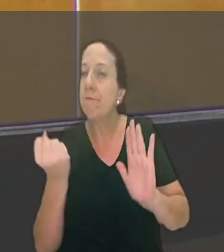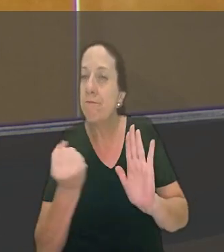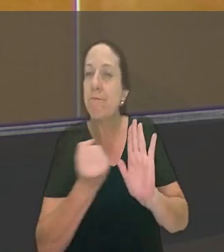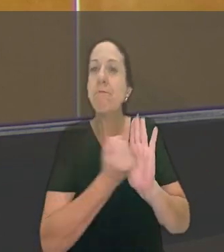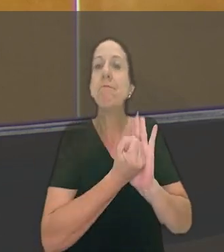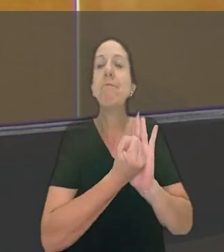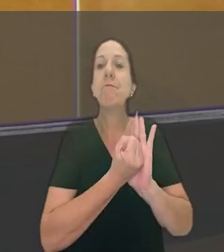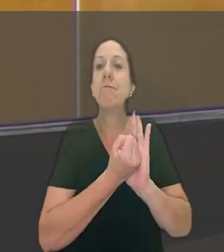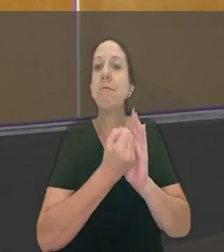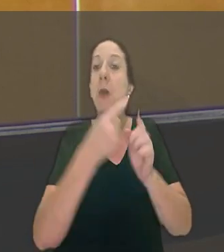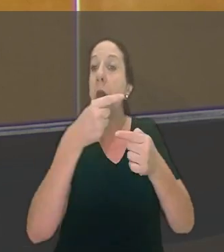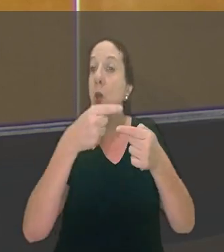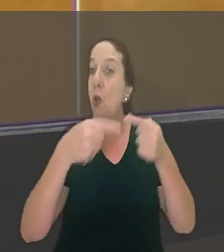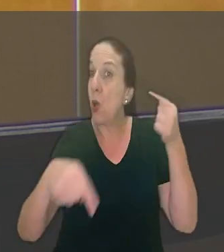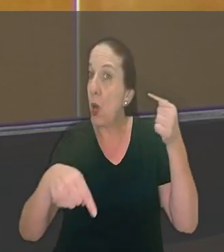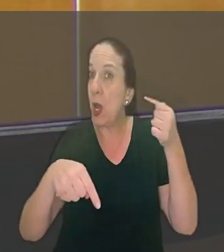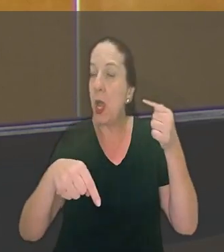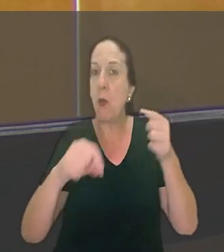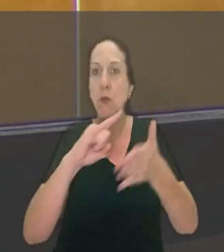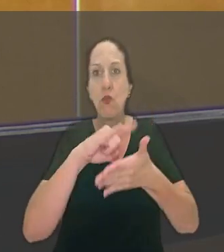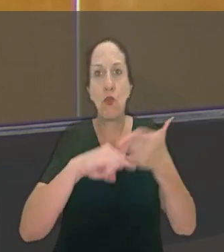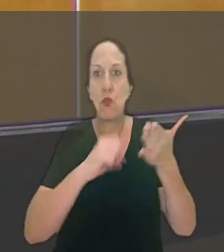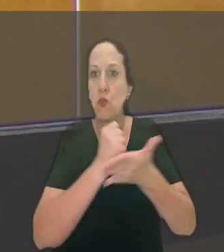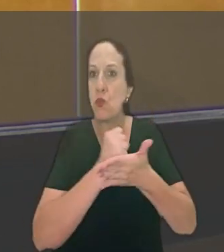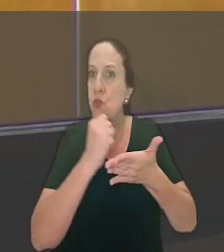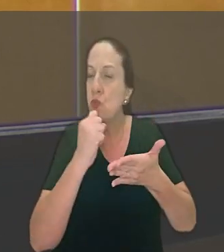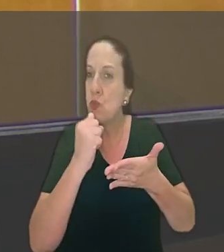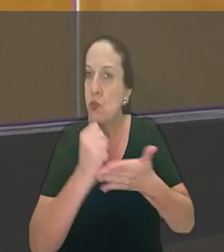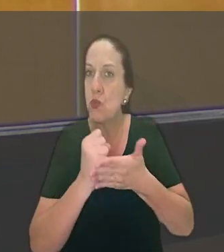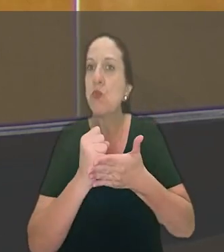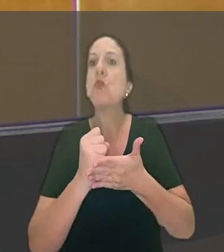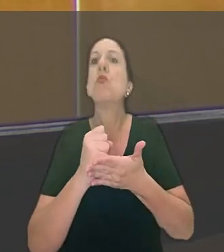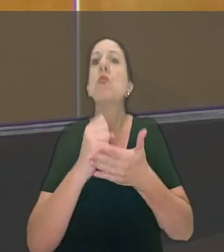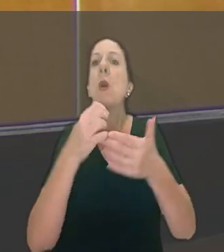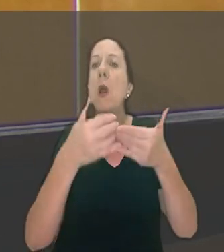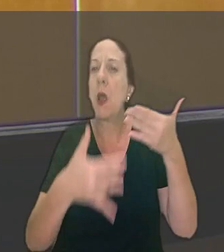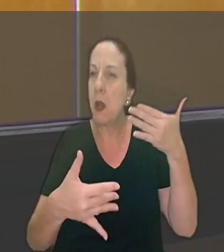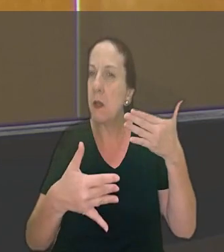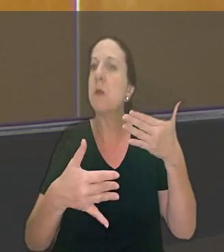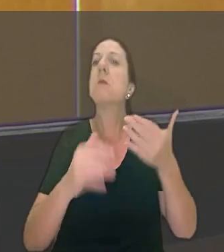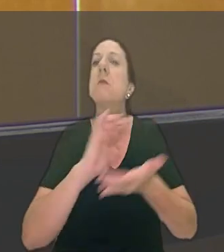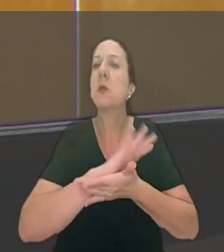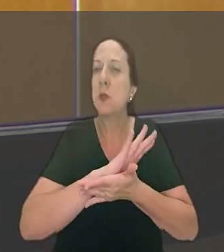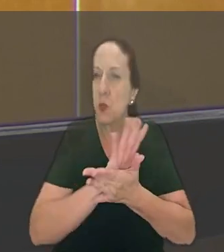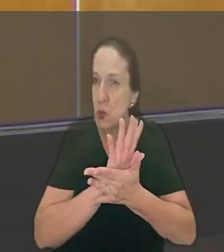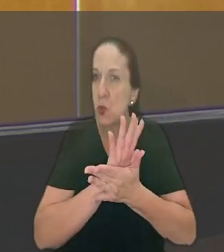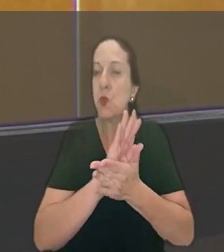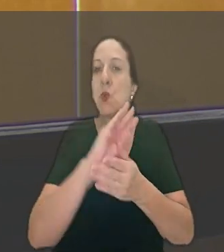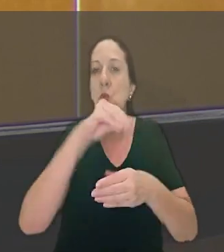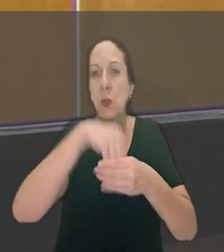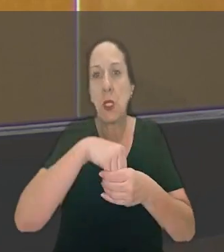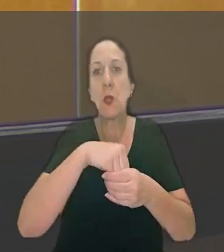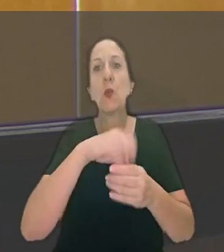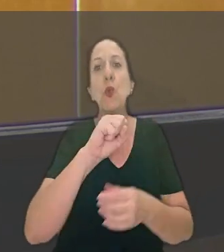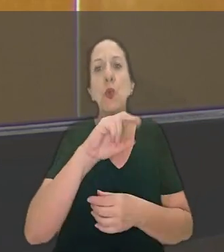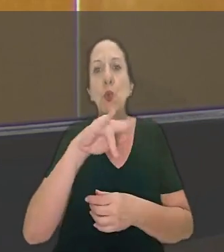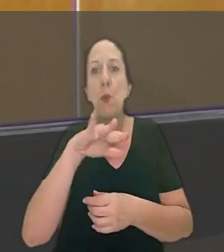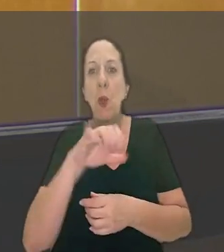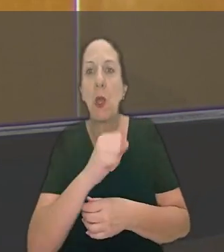causar estigma, a ruptura do vínculo contratual em tal caso caracteriza-se como discriminatória nos termos da